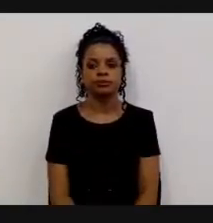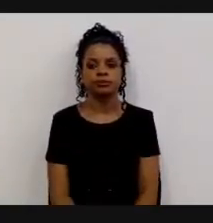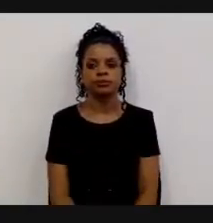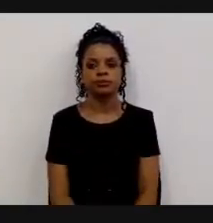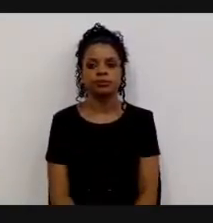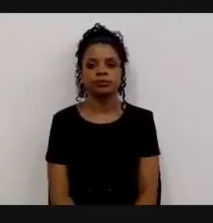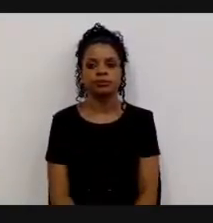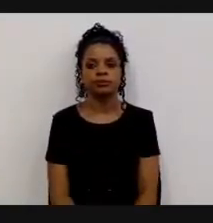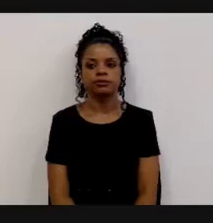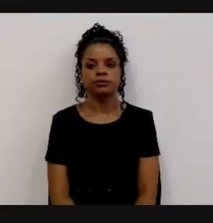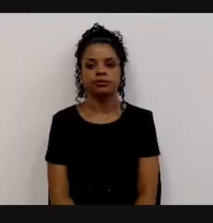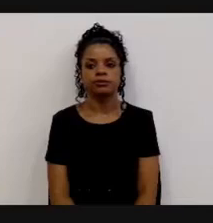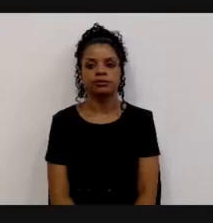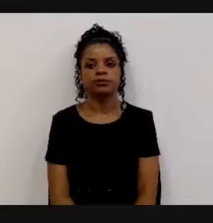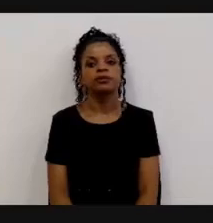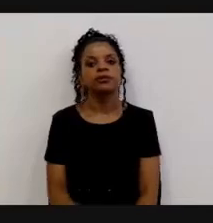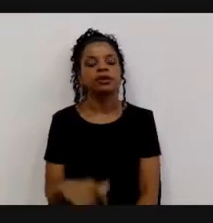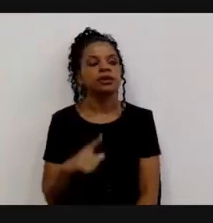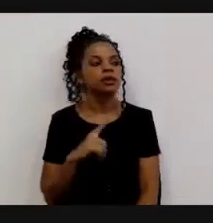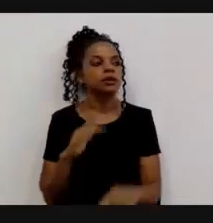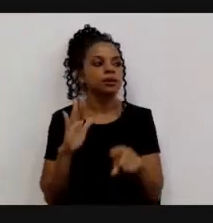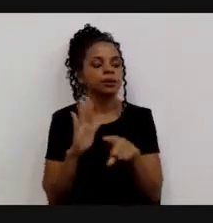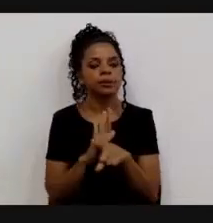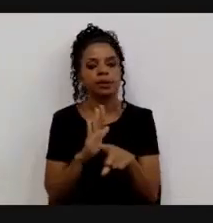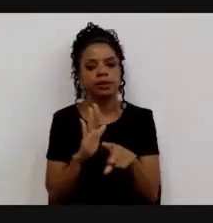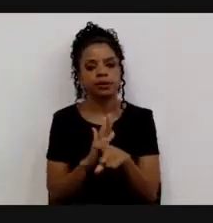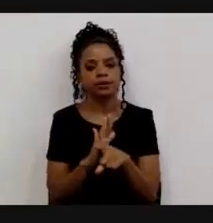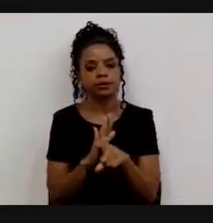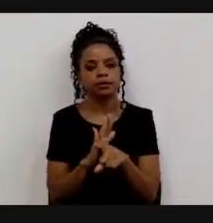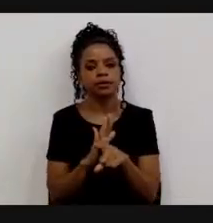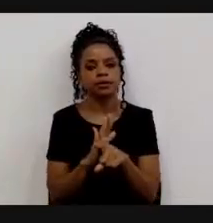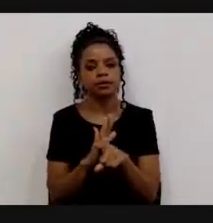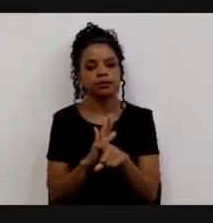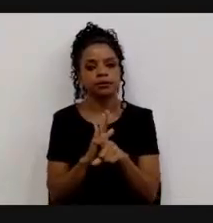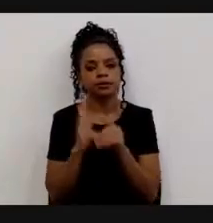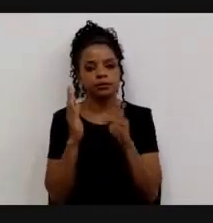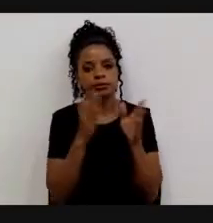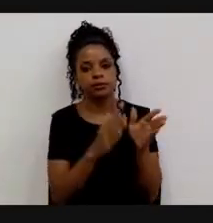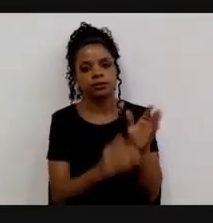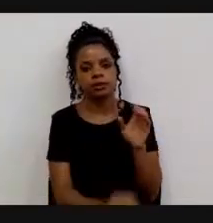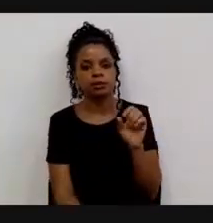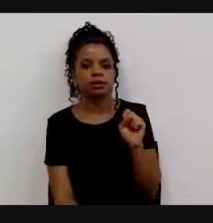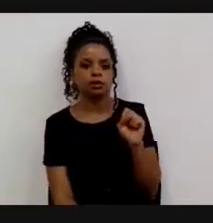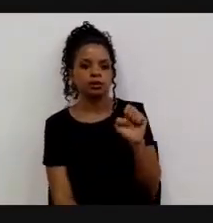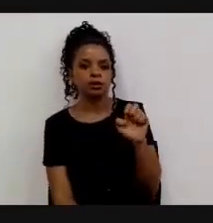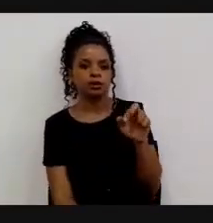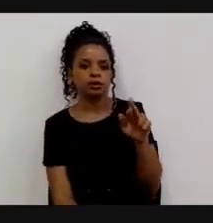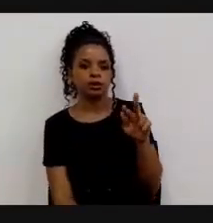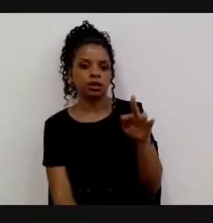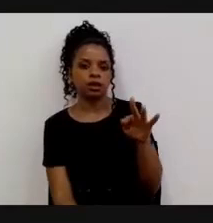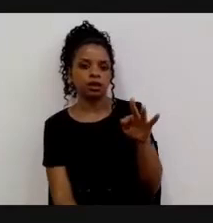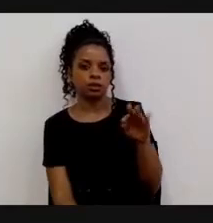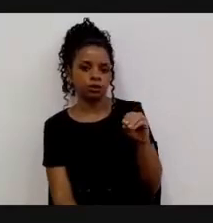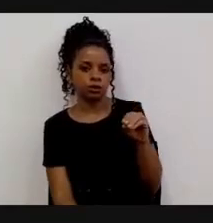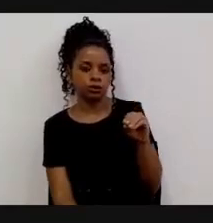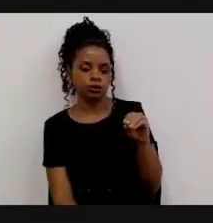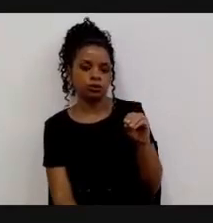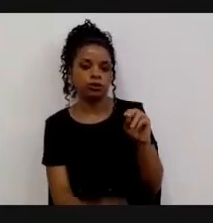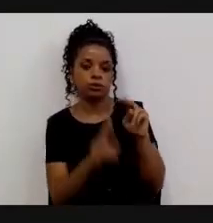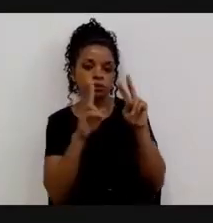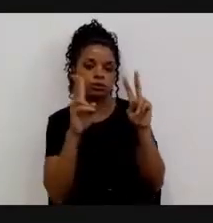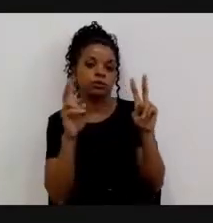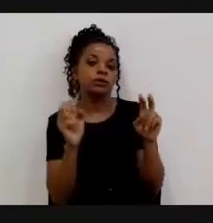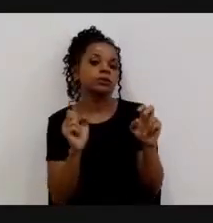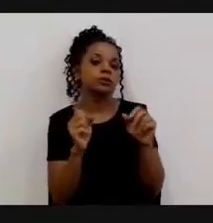Eu tenho uma pergunta aqui que eu vou formular para o Sérgio. É sobre a sua primeira fala, Sérgio, sobre